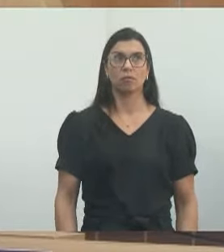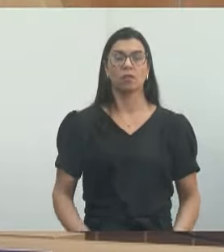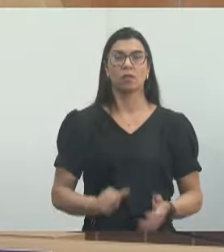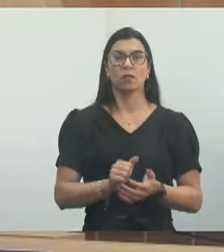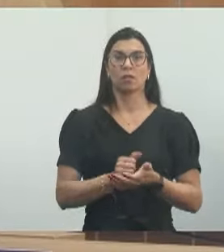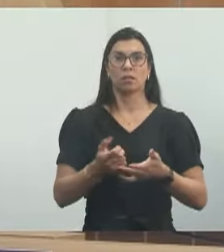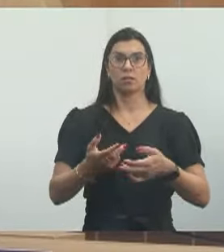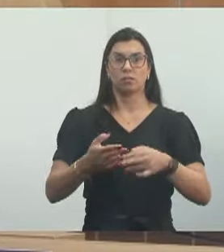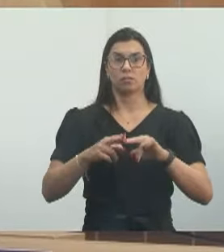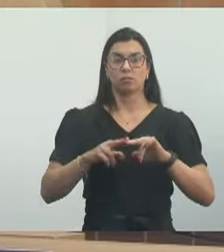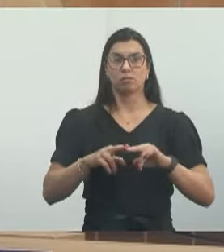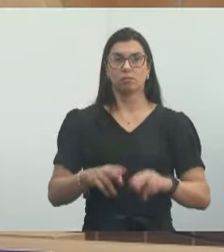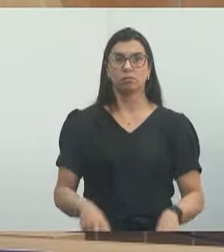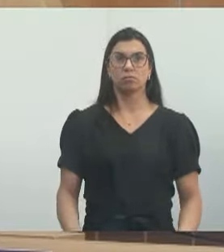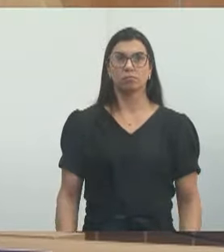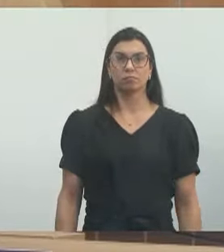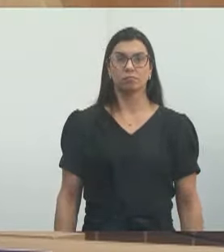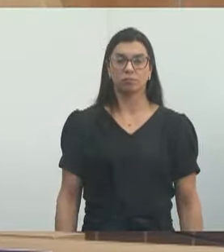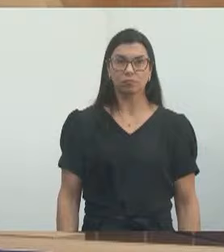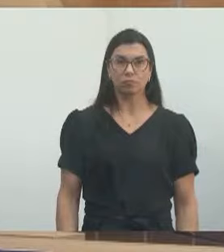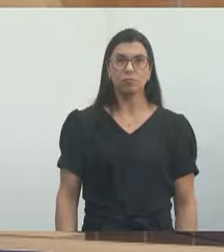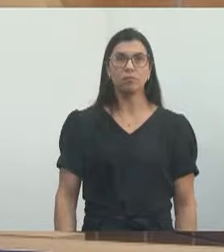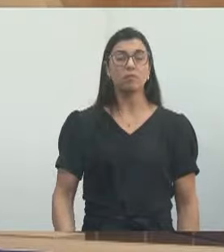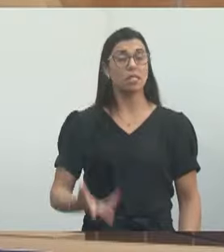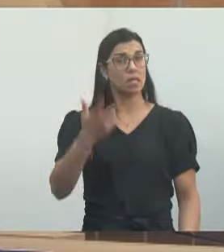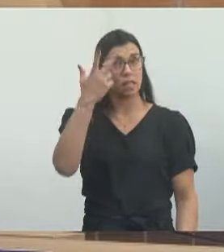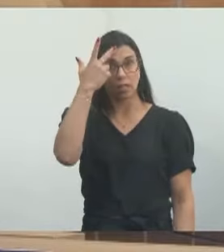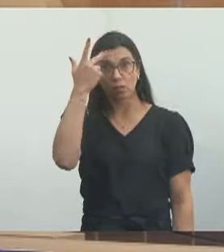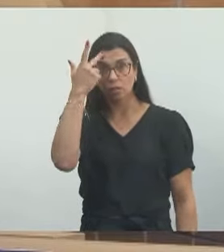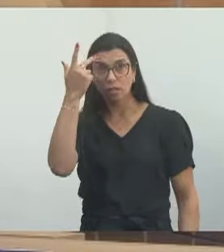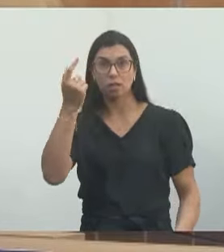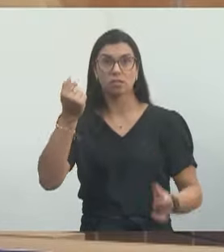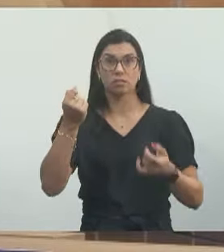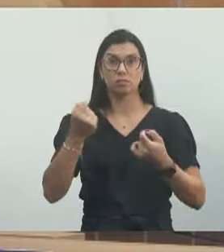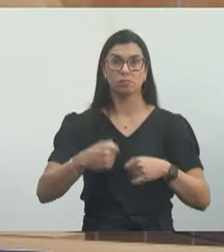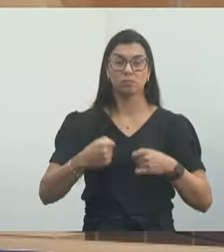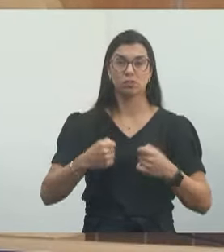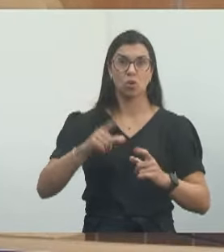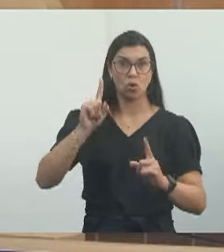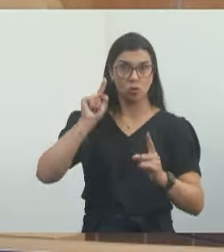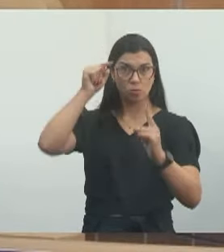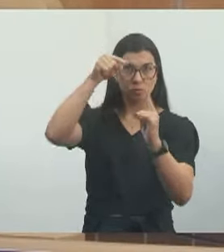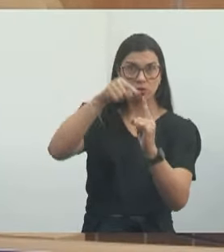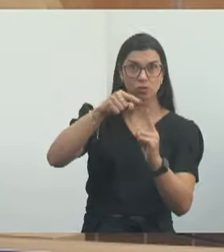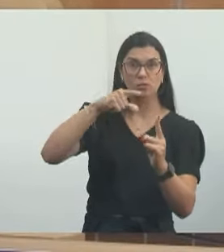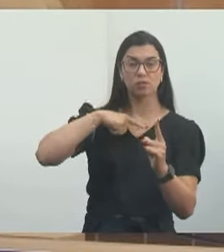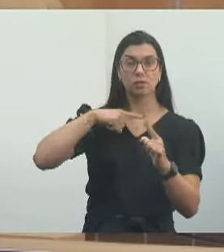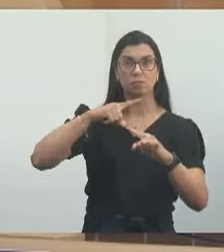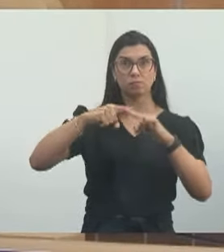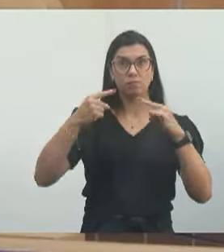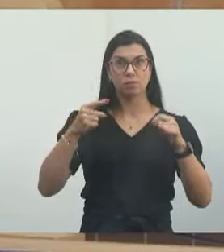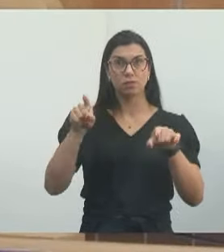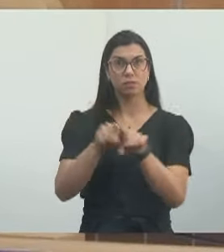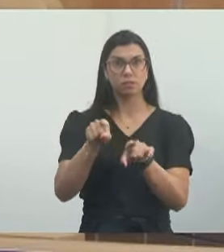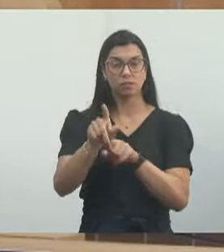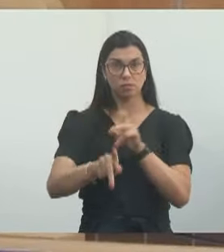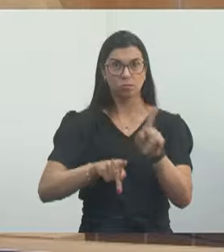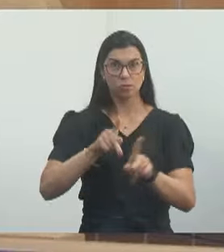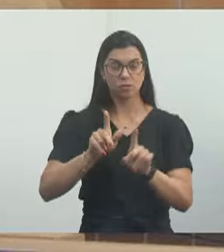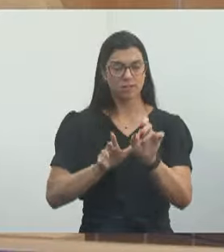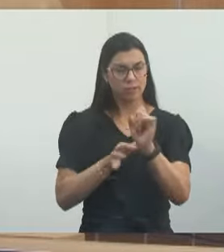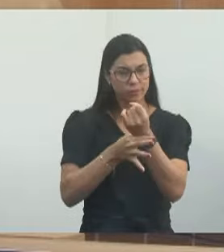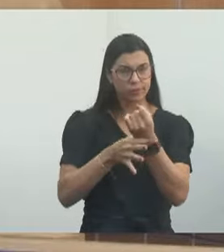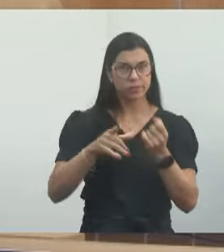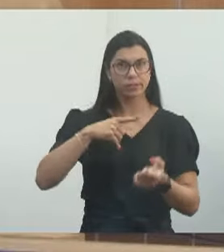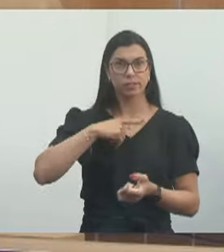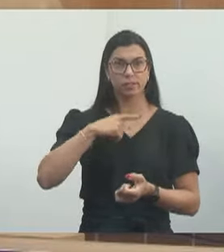ocorra, né? Assim, numa naturalidade e que atinja os seus objetivos, mas que a população também se sinta segura,